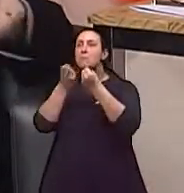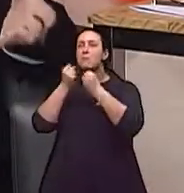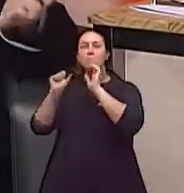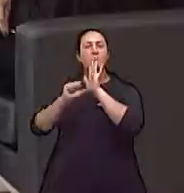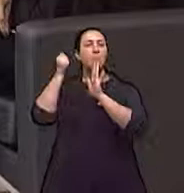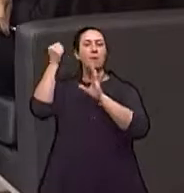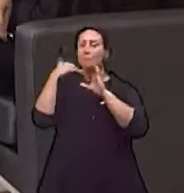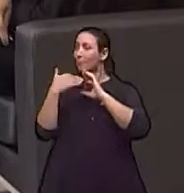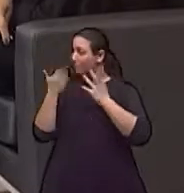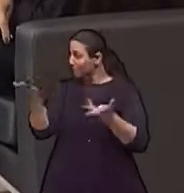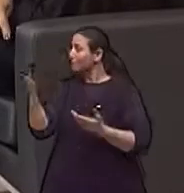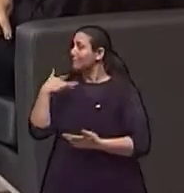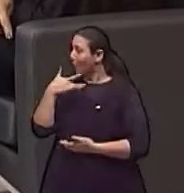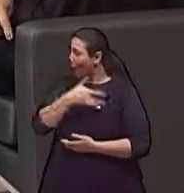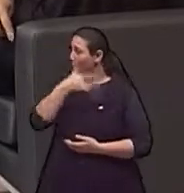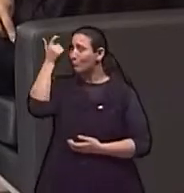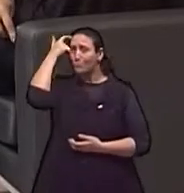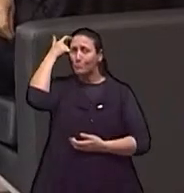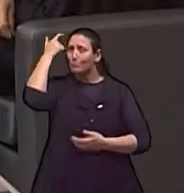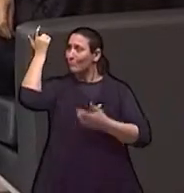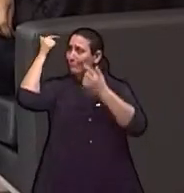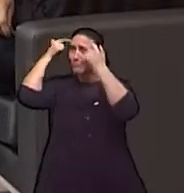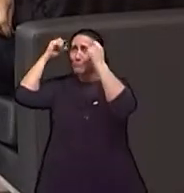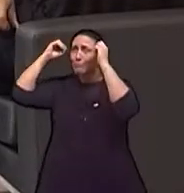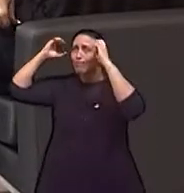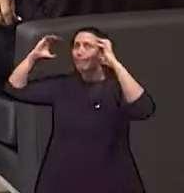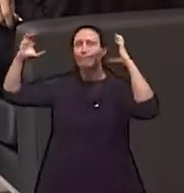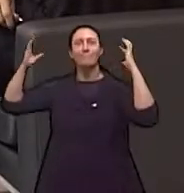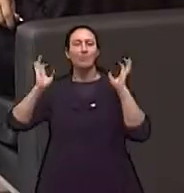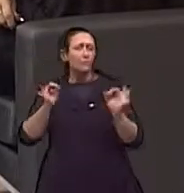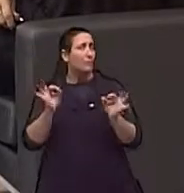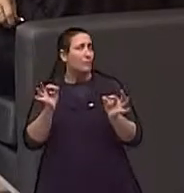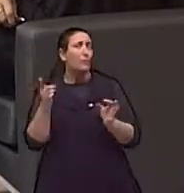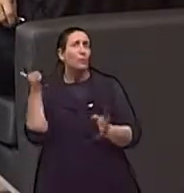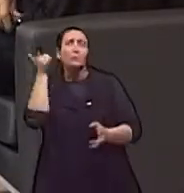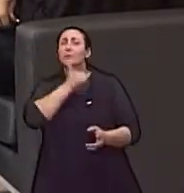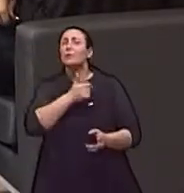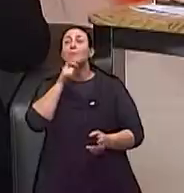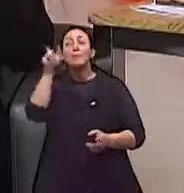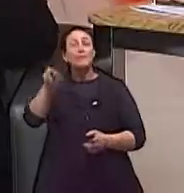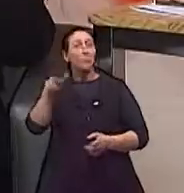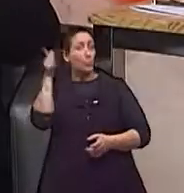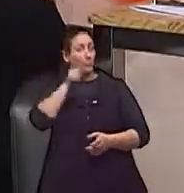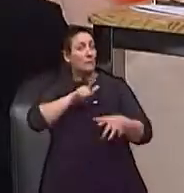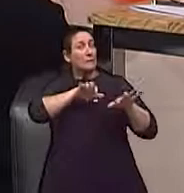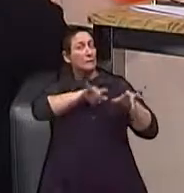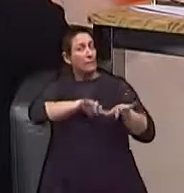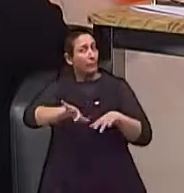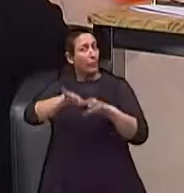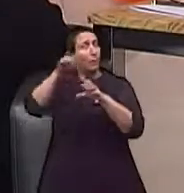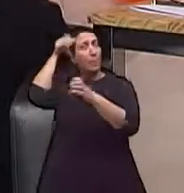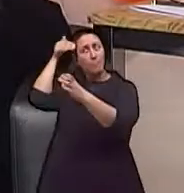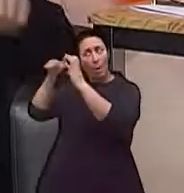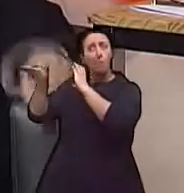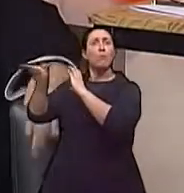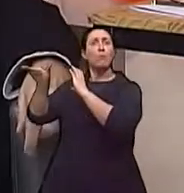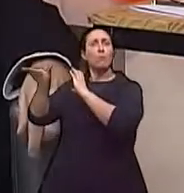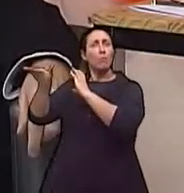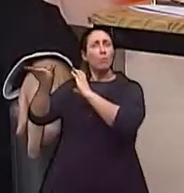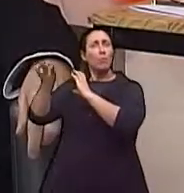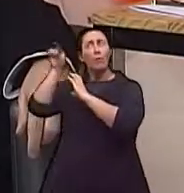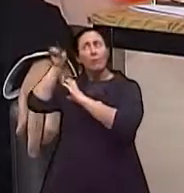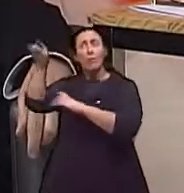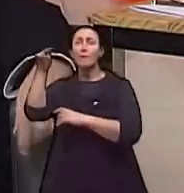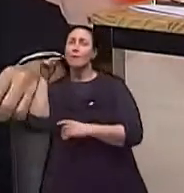es M Claro uma conquista uma conquista ela conseguiu escrever o e-mail e enviar o e-mail pro